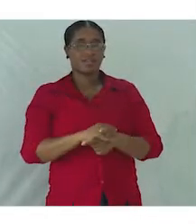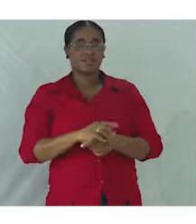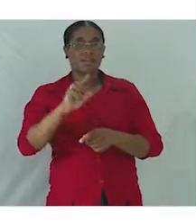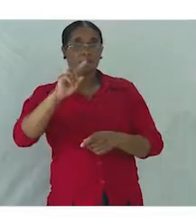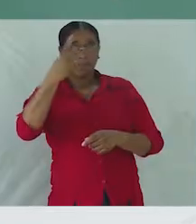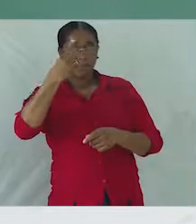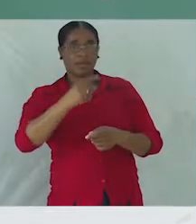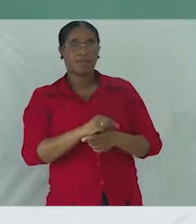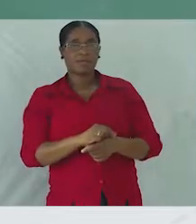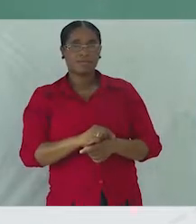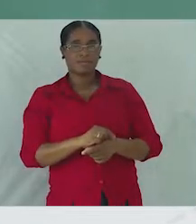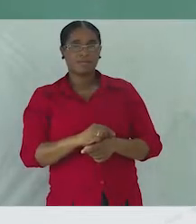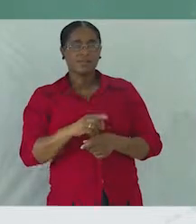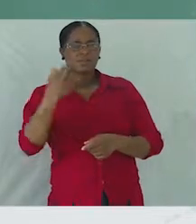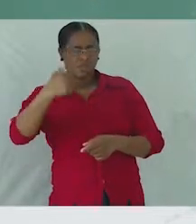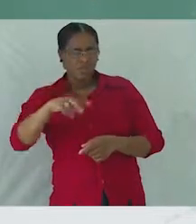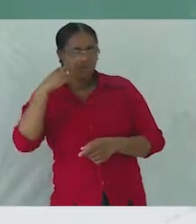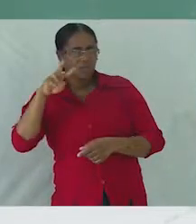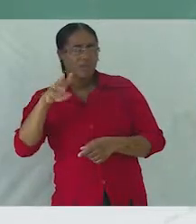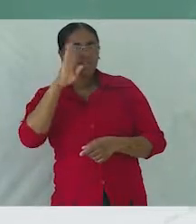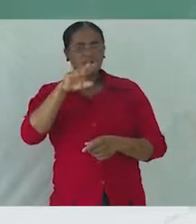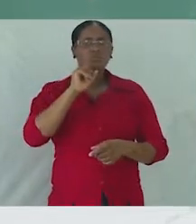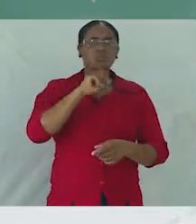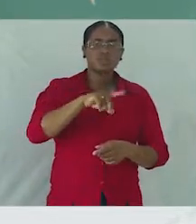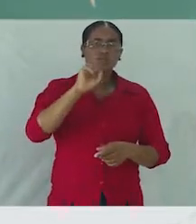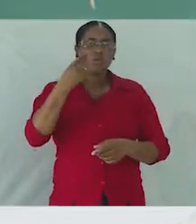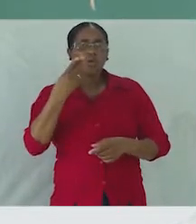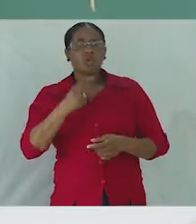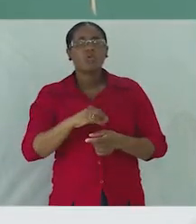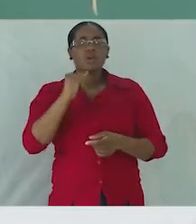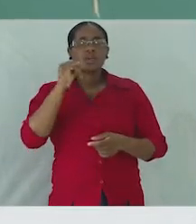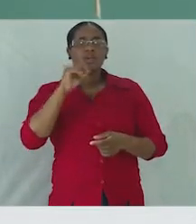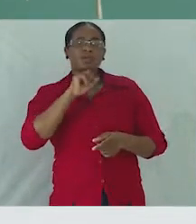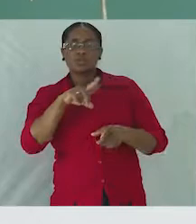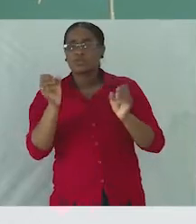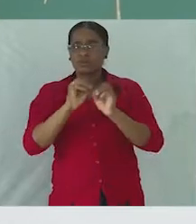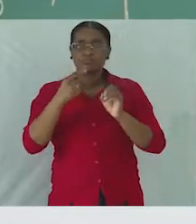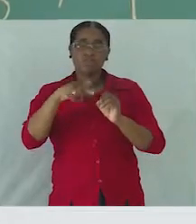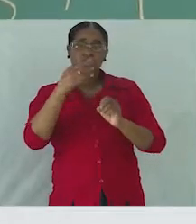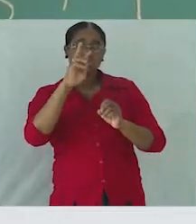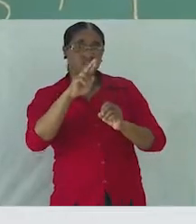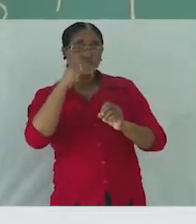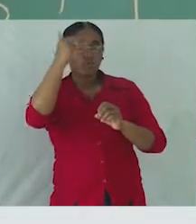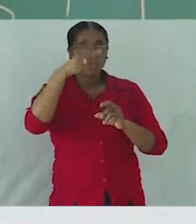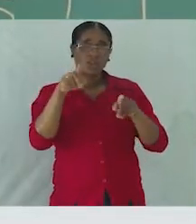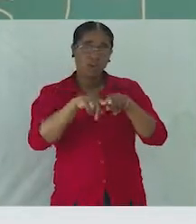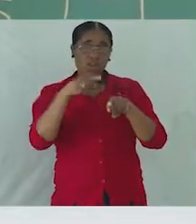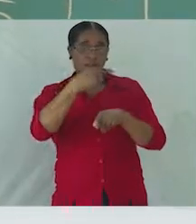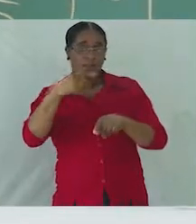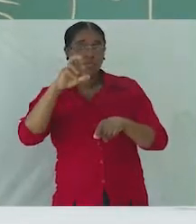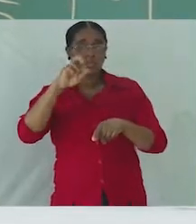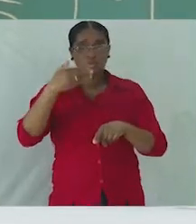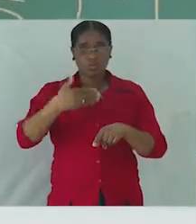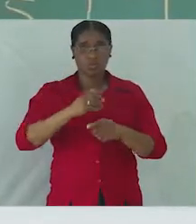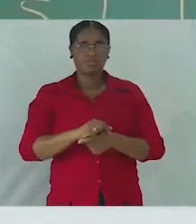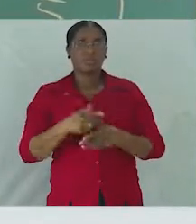Primeiro, devemos ver se é possível ou impossível. Eu tenho x ao quadrado é igual a menos 81.